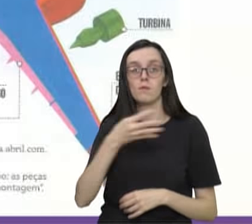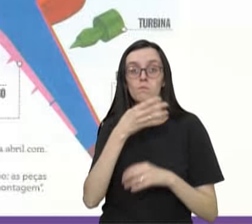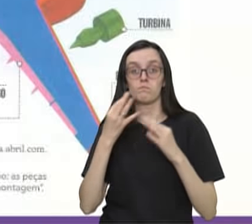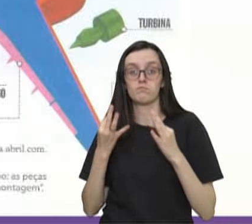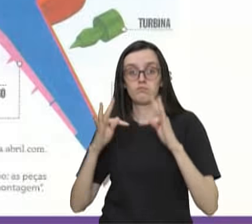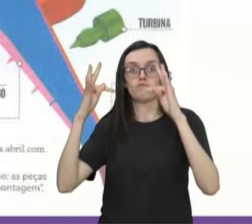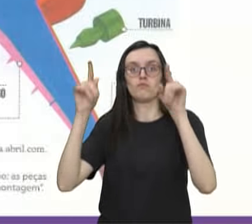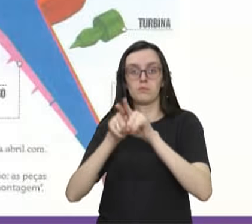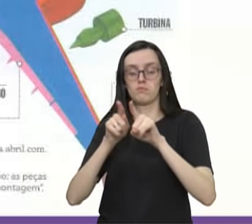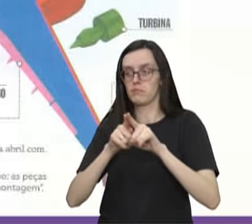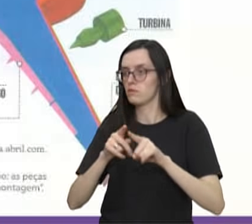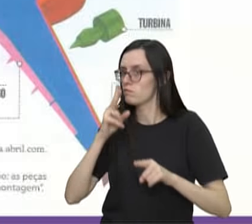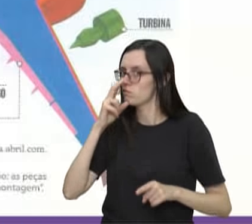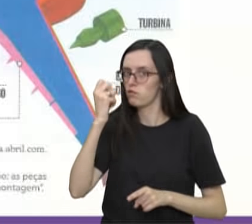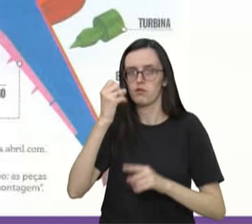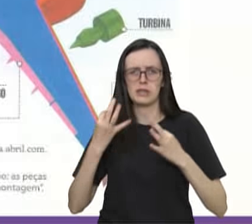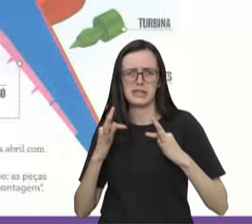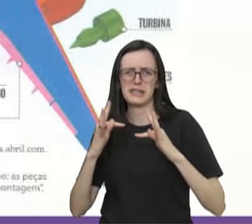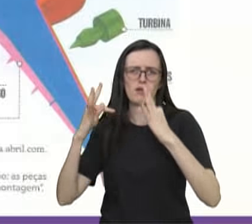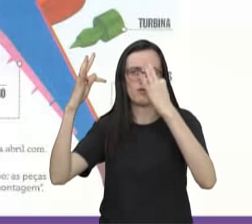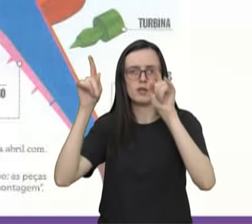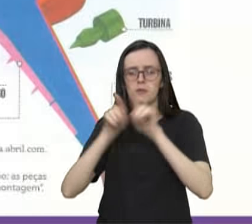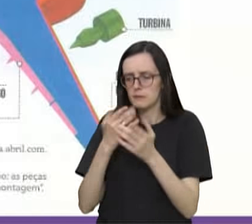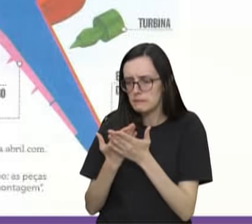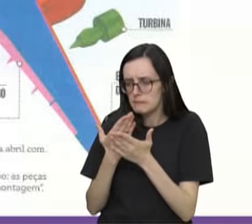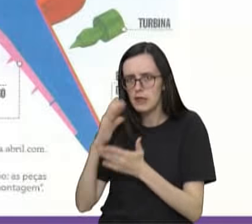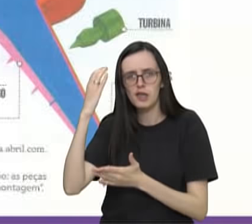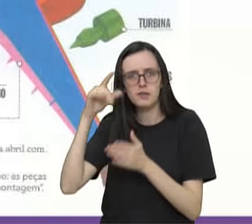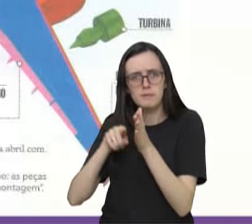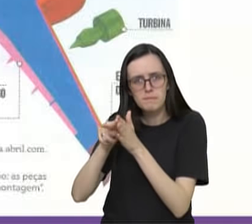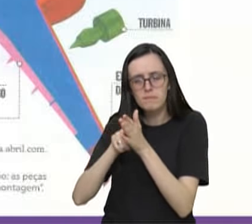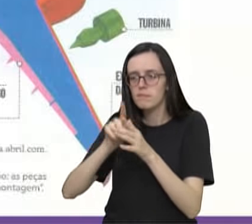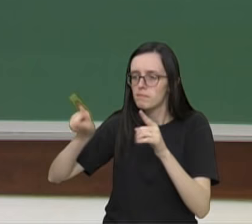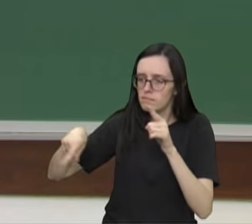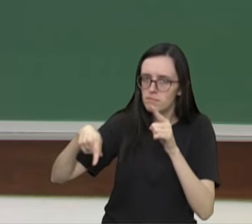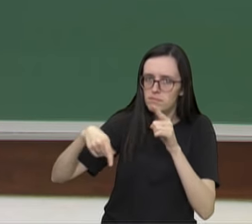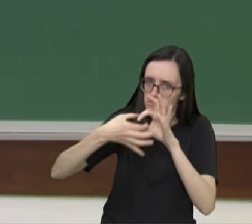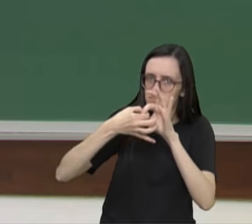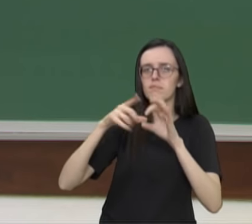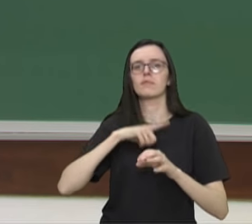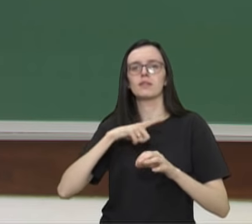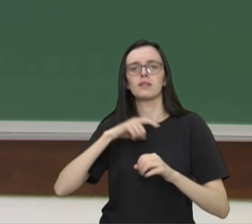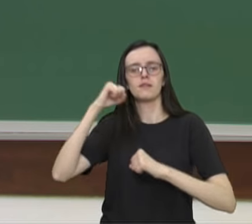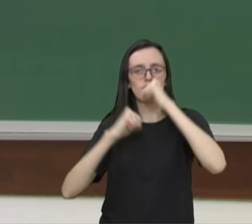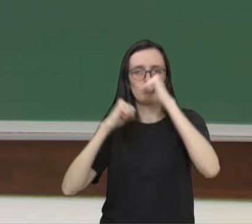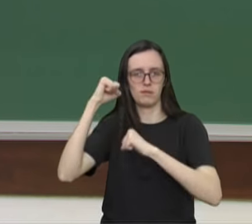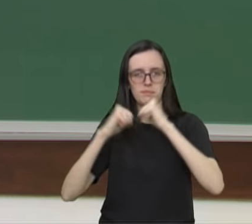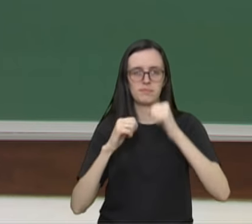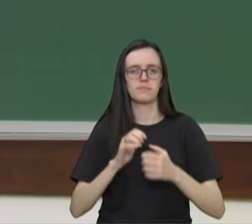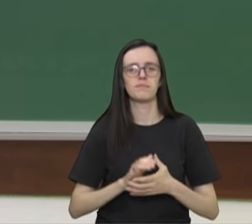associando aí o que o conhecimento científico também a produção industrial ok